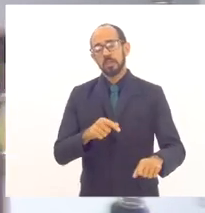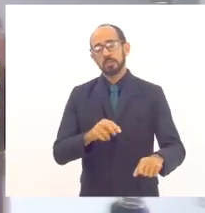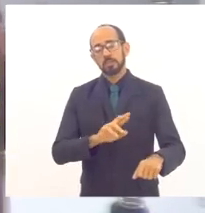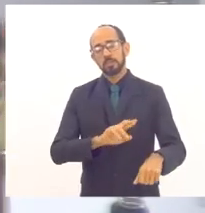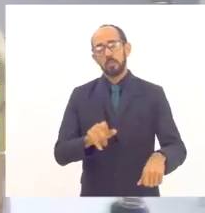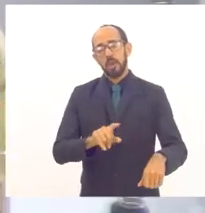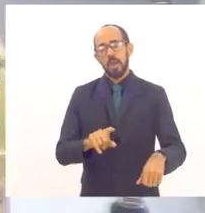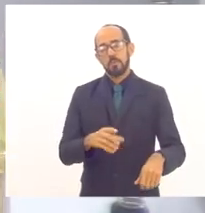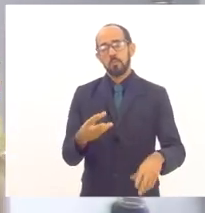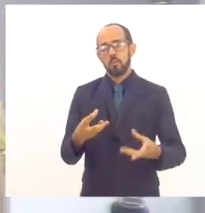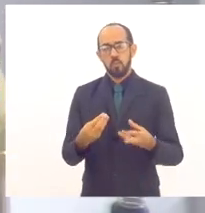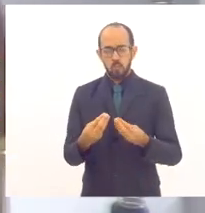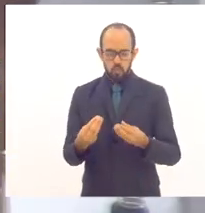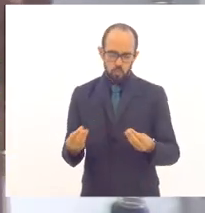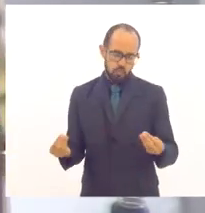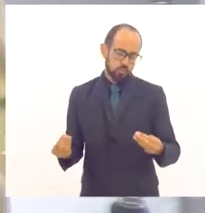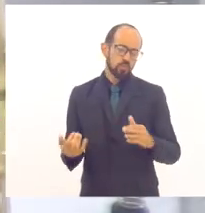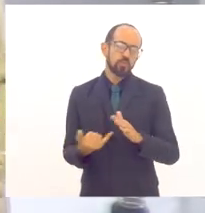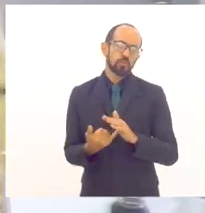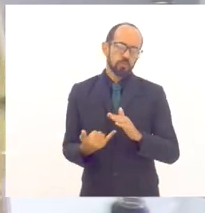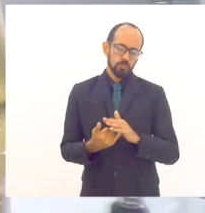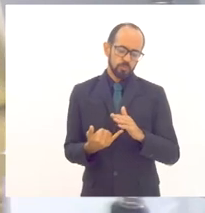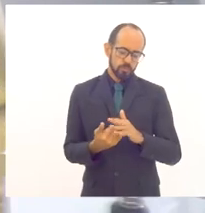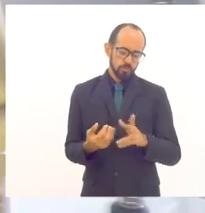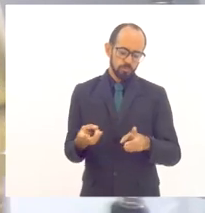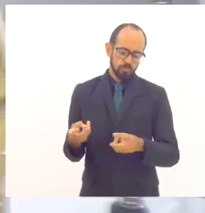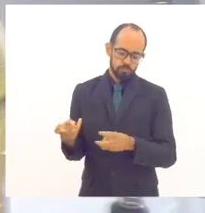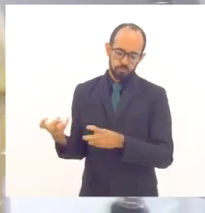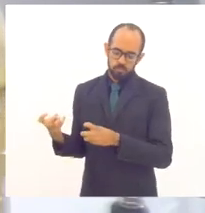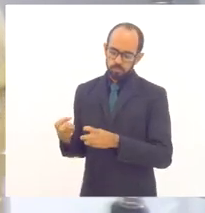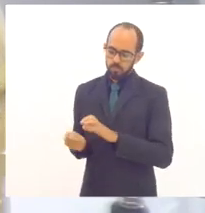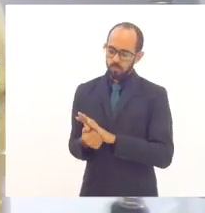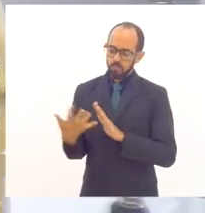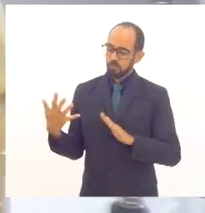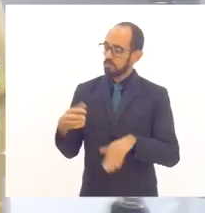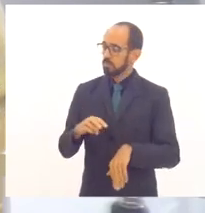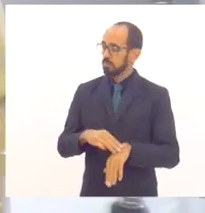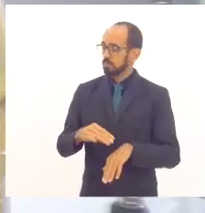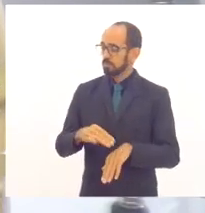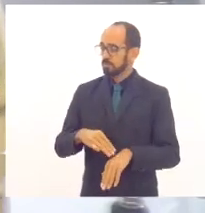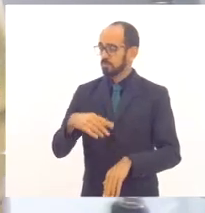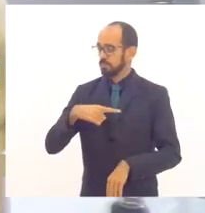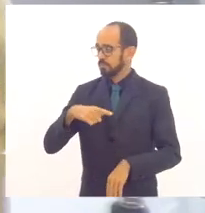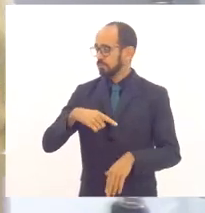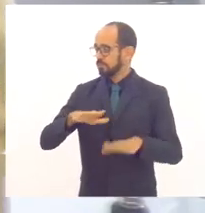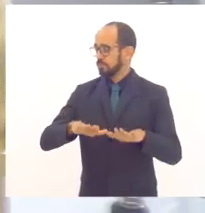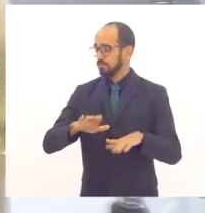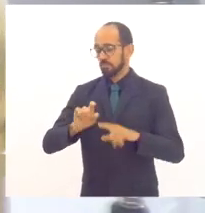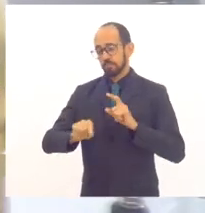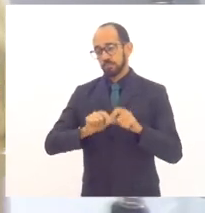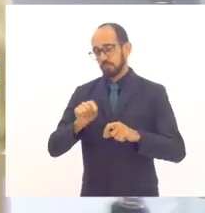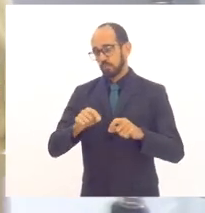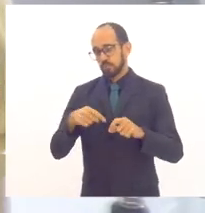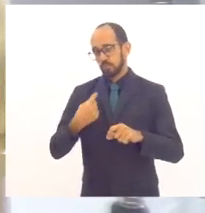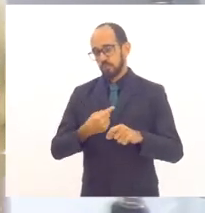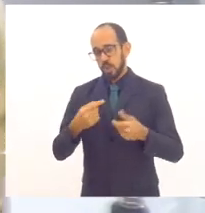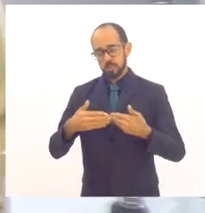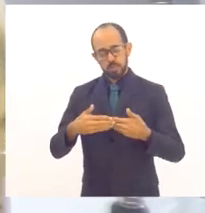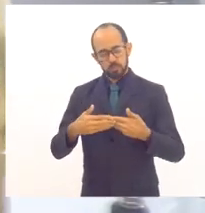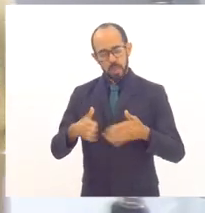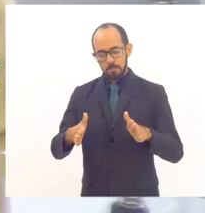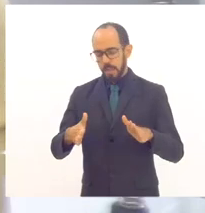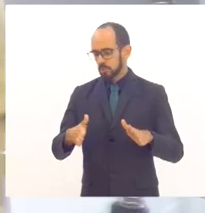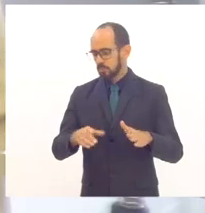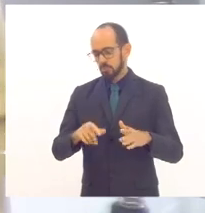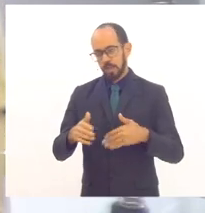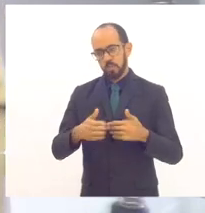tão majoritário, vendo todos os mestres que estão aqui. Porém, a gente está aberto, de portas abertas, para que